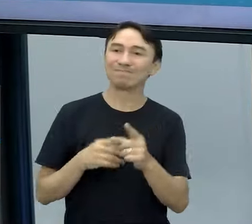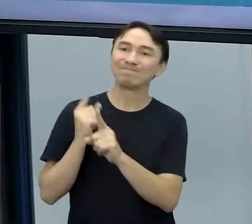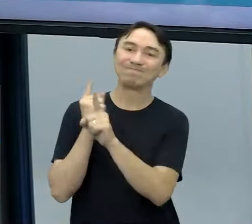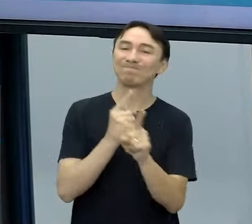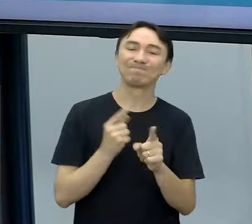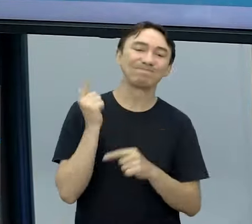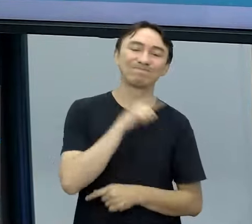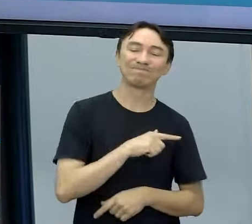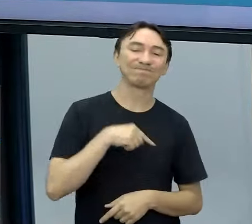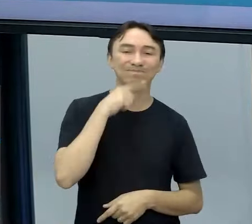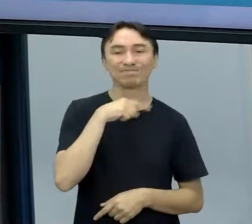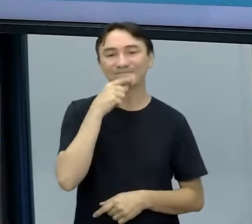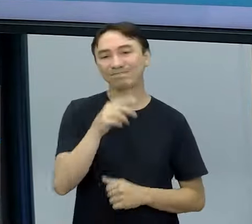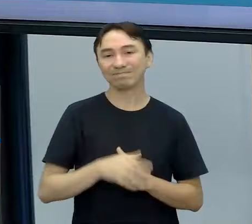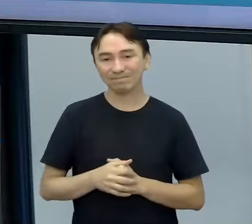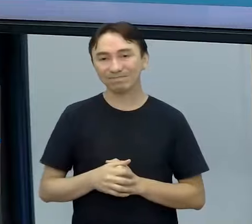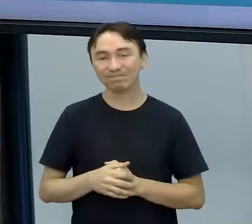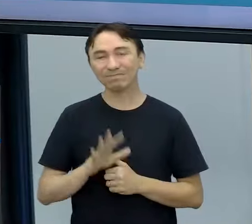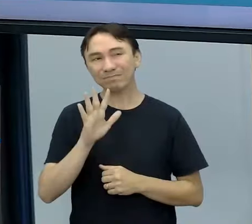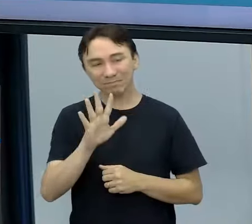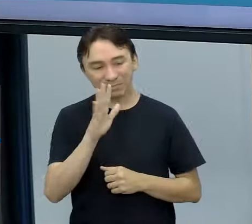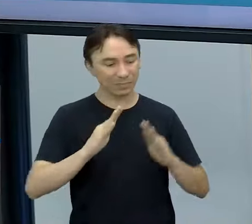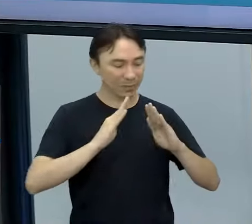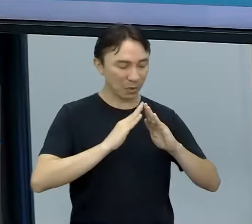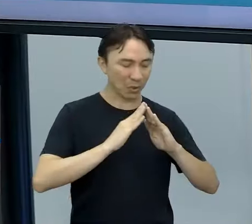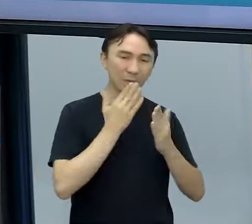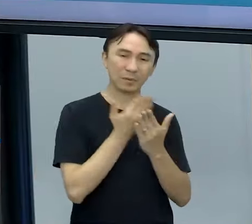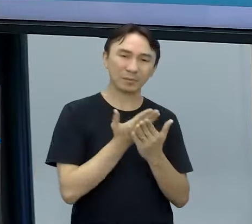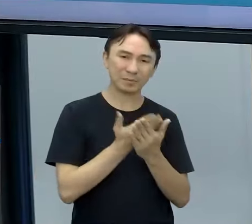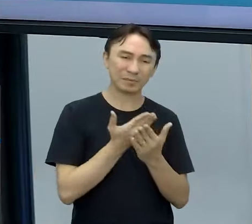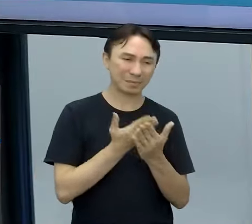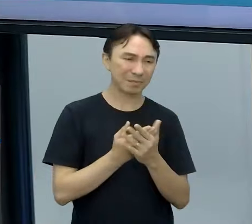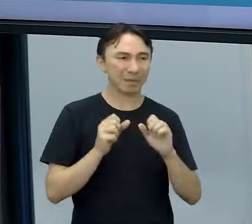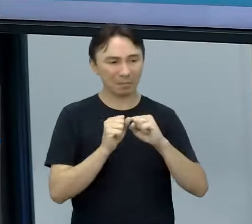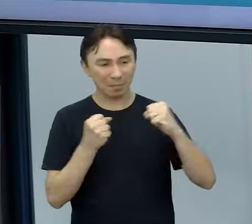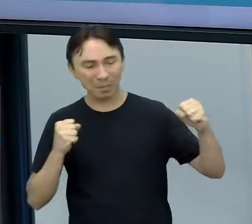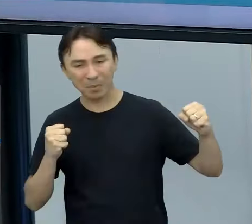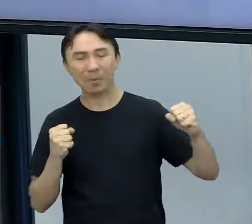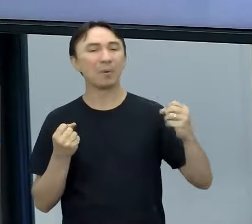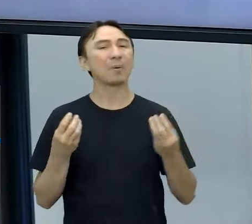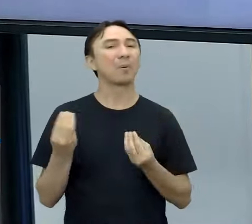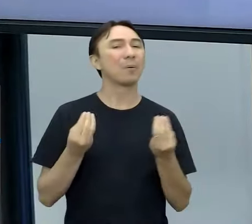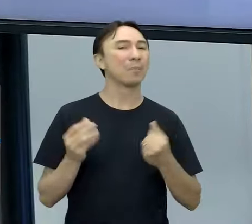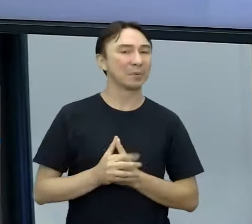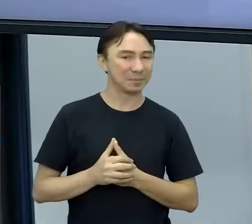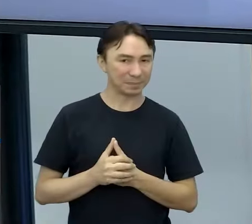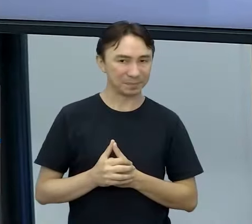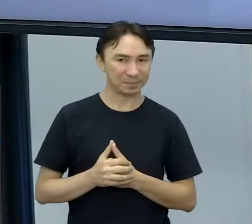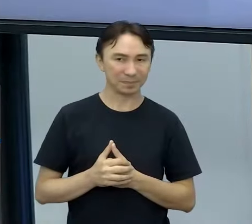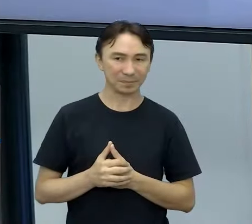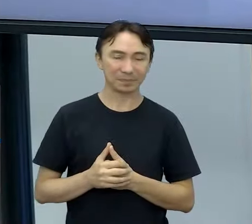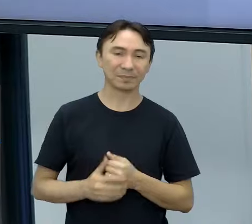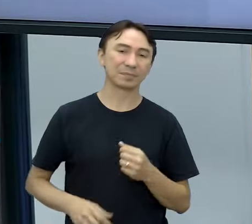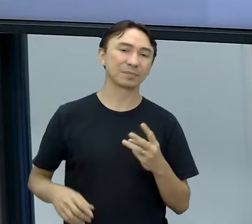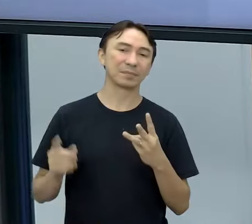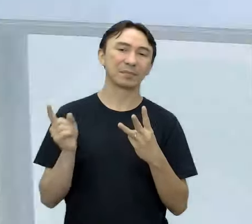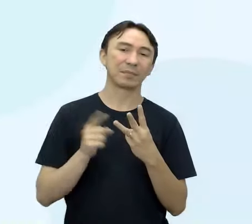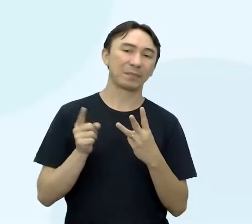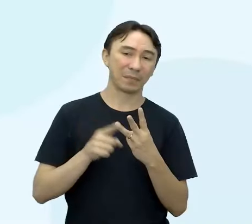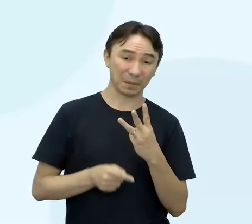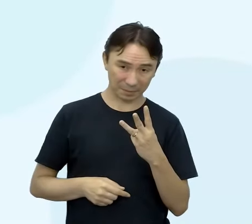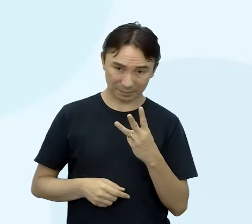pequena, como eu falei. Se a escola for grande, como que você vai fazer? Então, eu vou pra minha próxima pergunta, ó. É possível